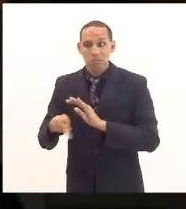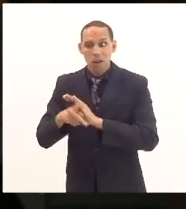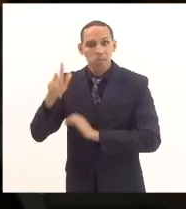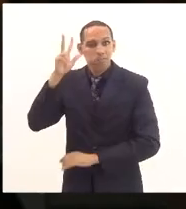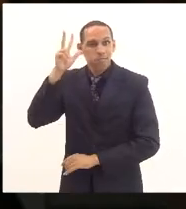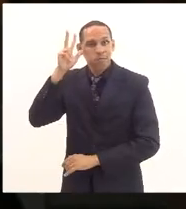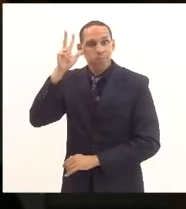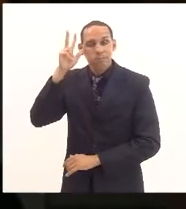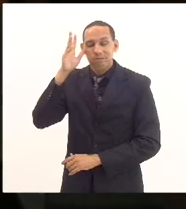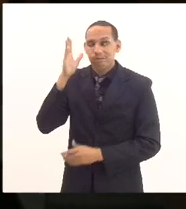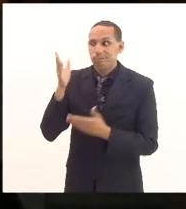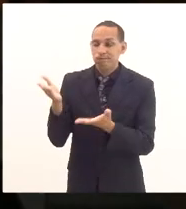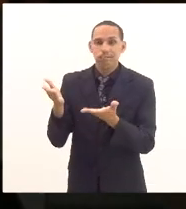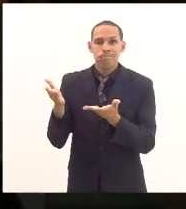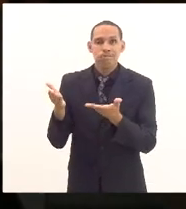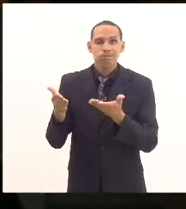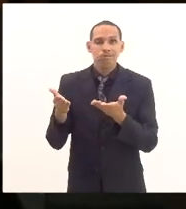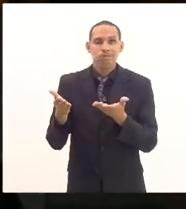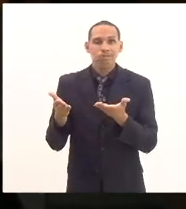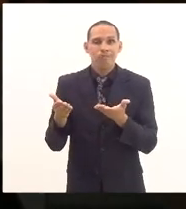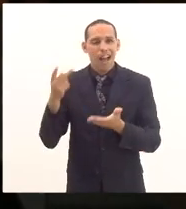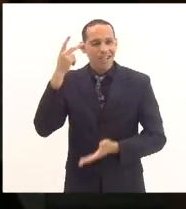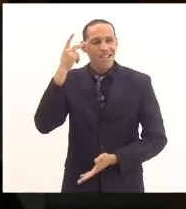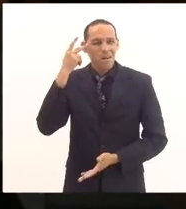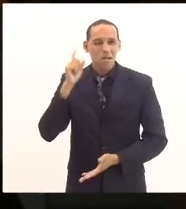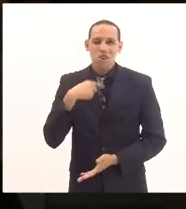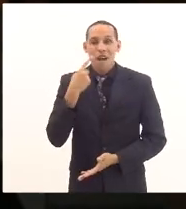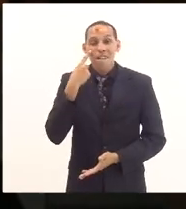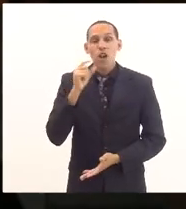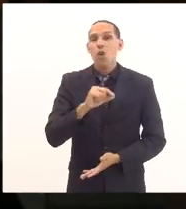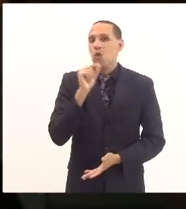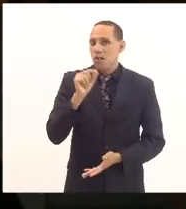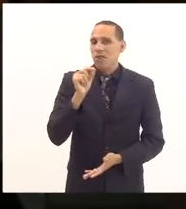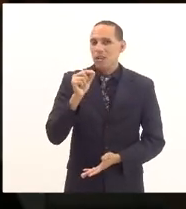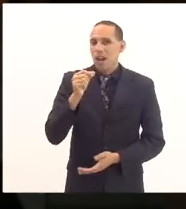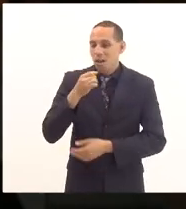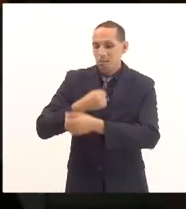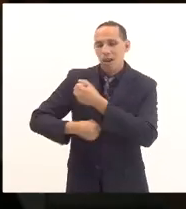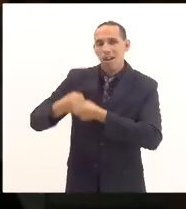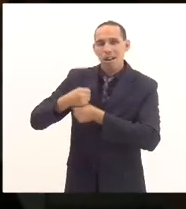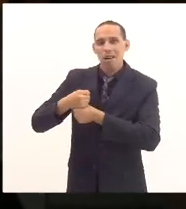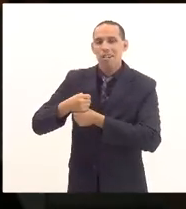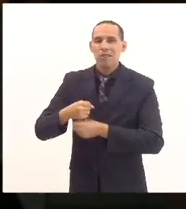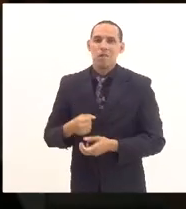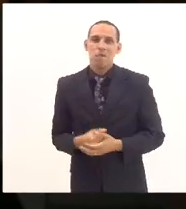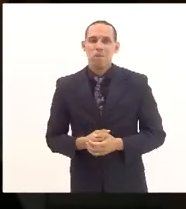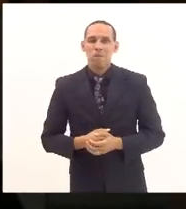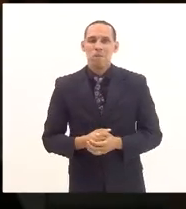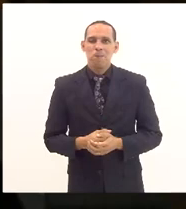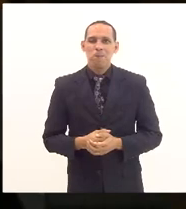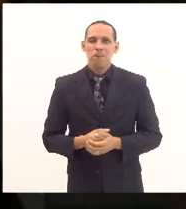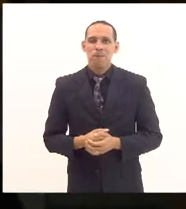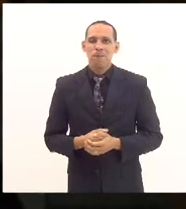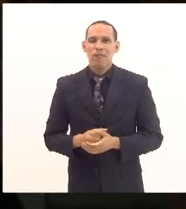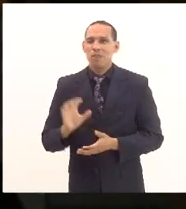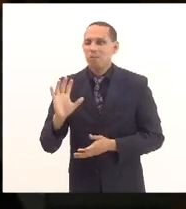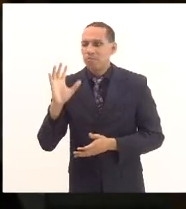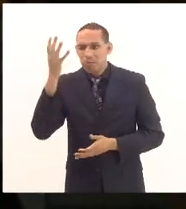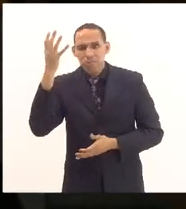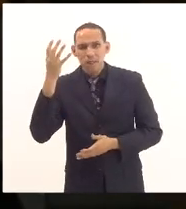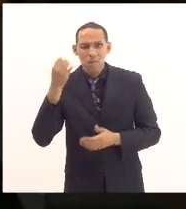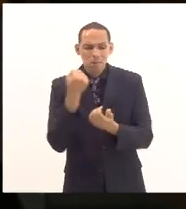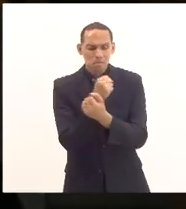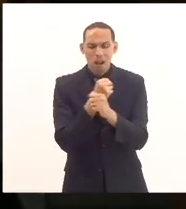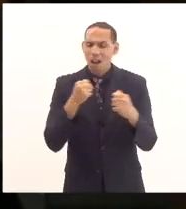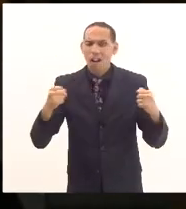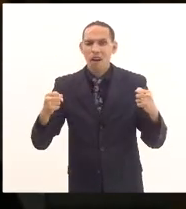Ora, vimos lá em São Paulo acontecer, no ano passado, um sinistro de grandes